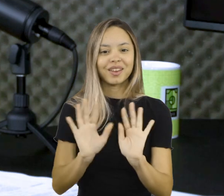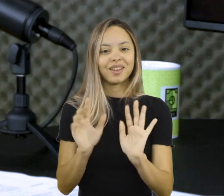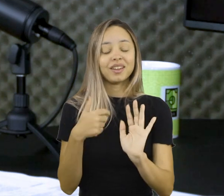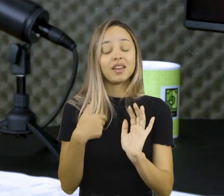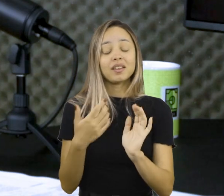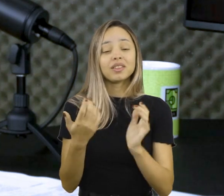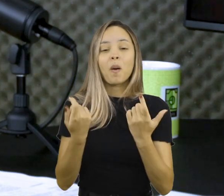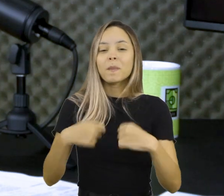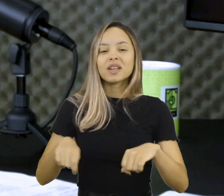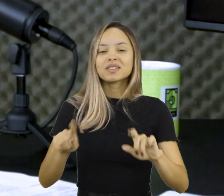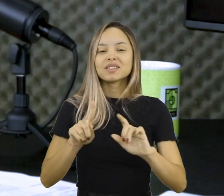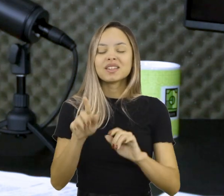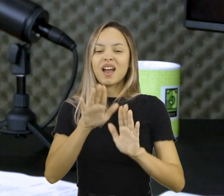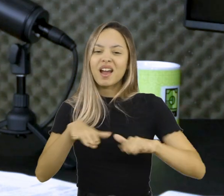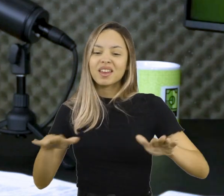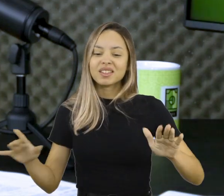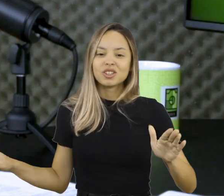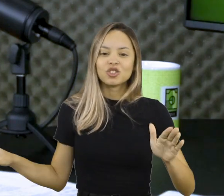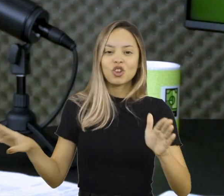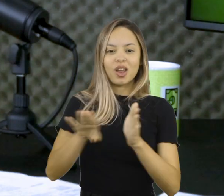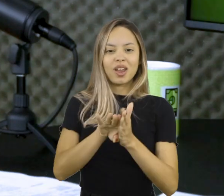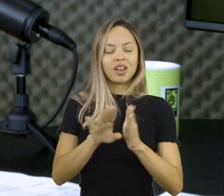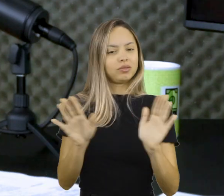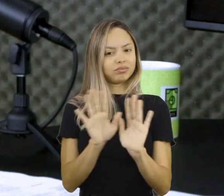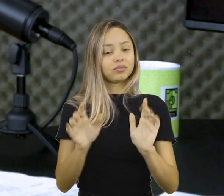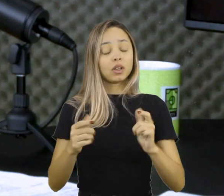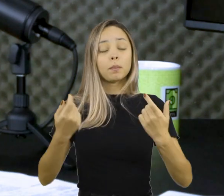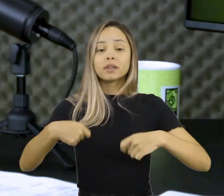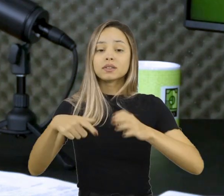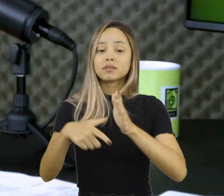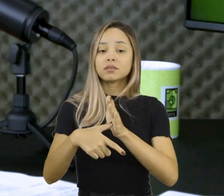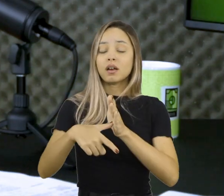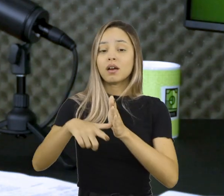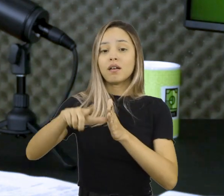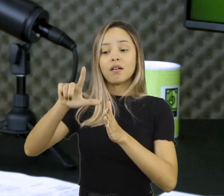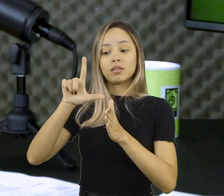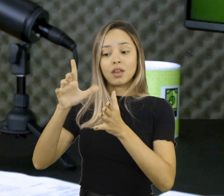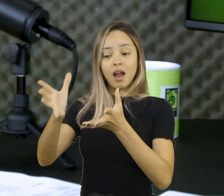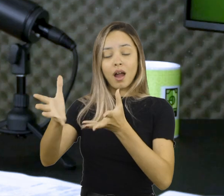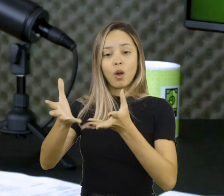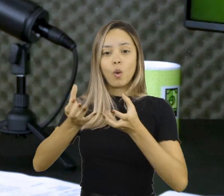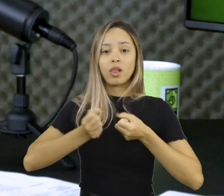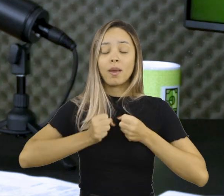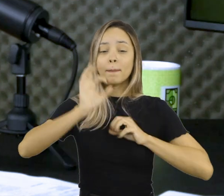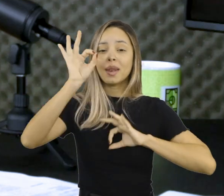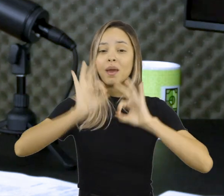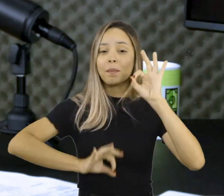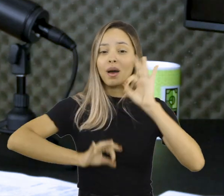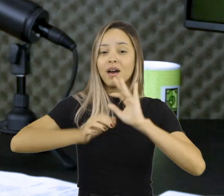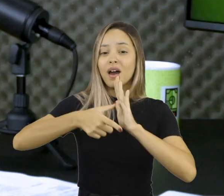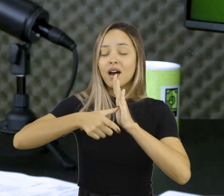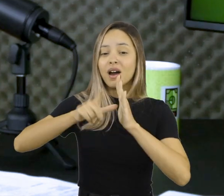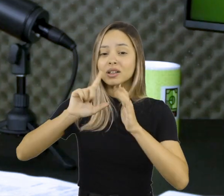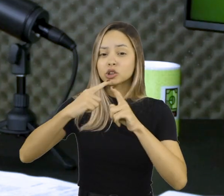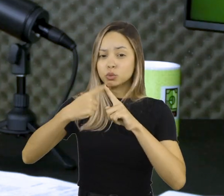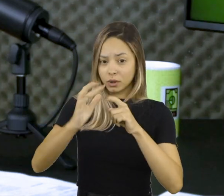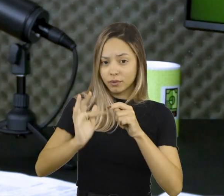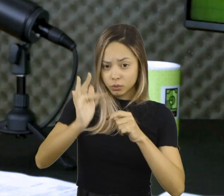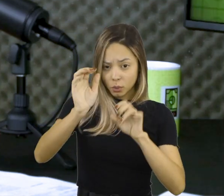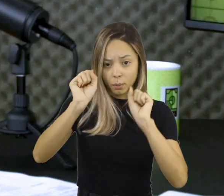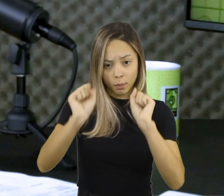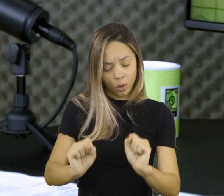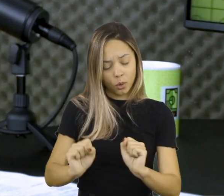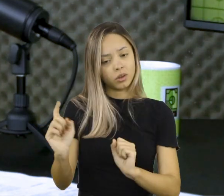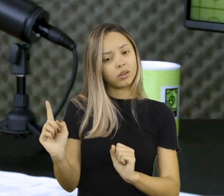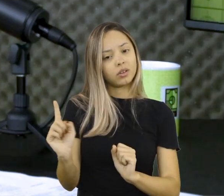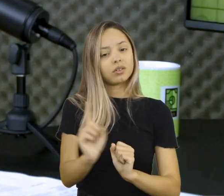chegar É de fato eh acolher se preparar para aquela chegada daquela criança